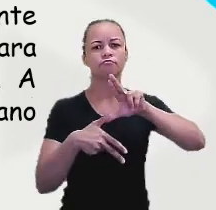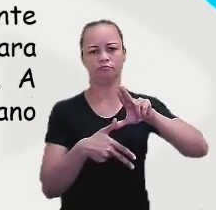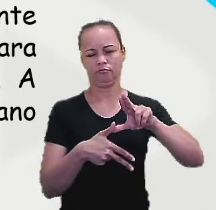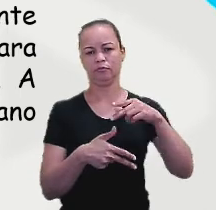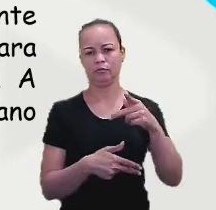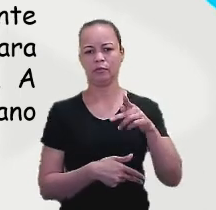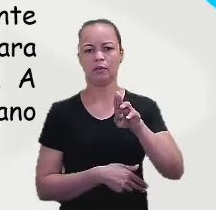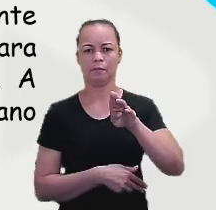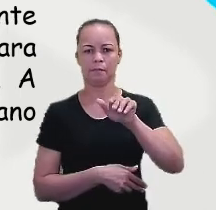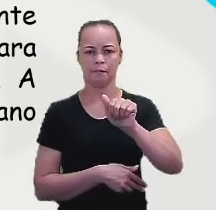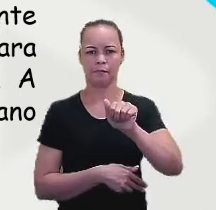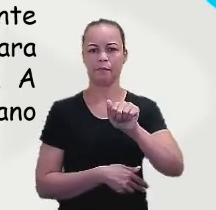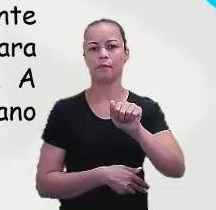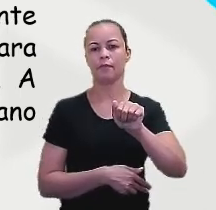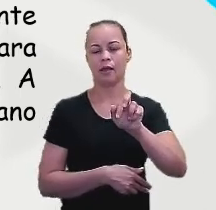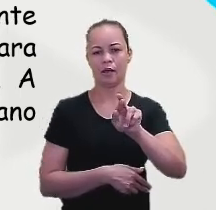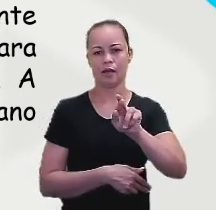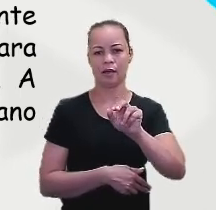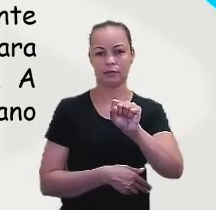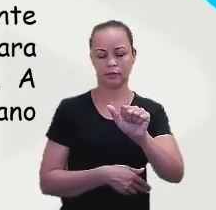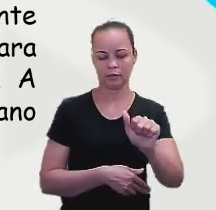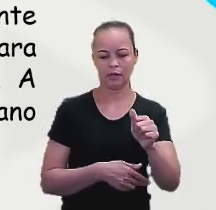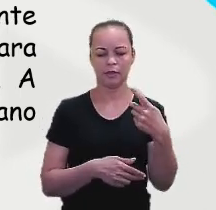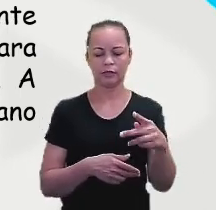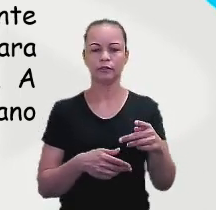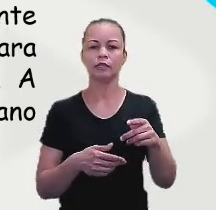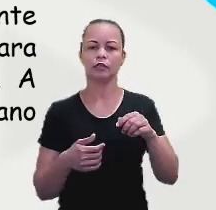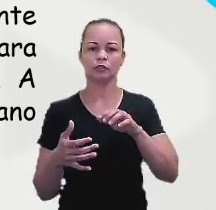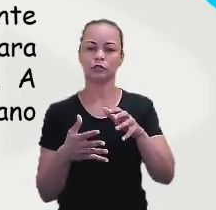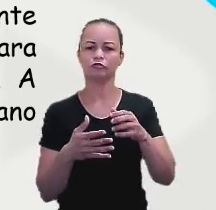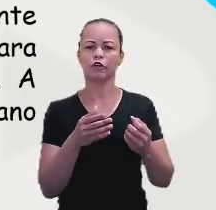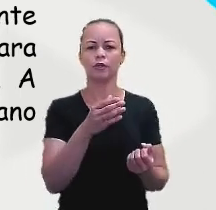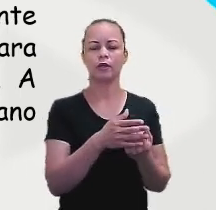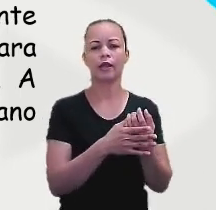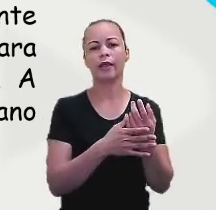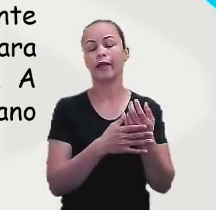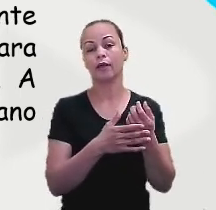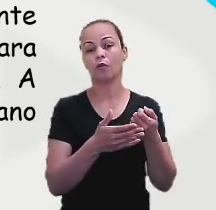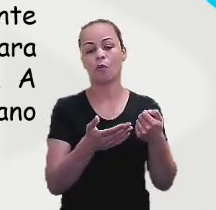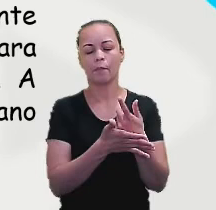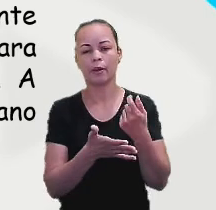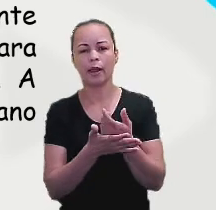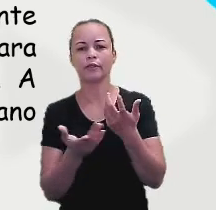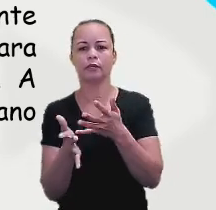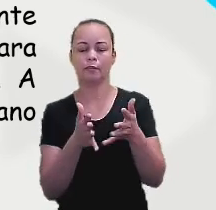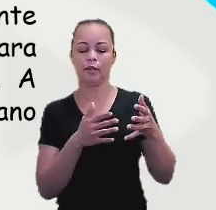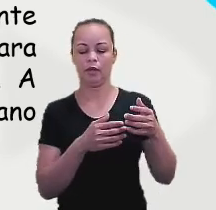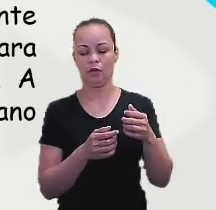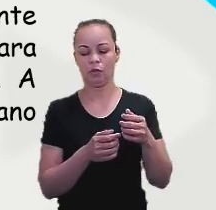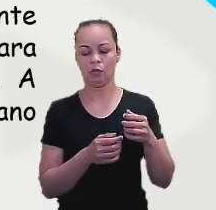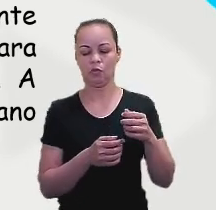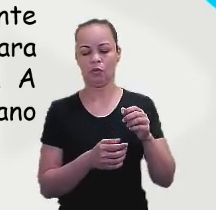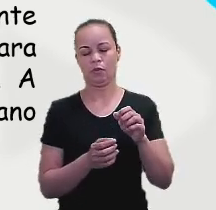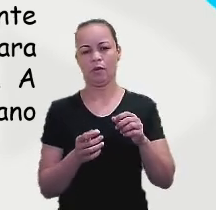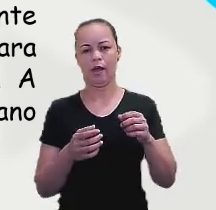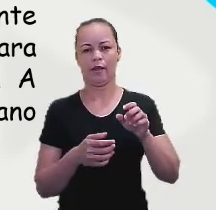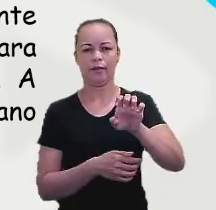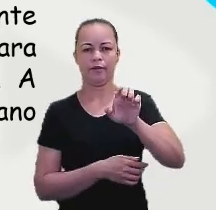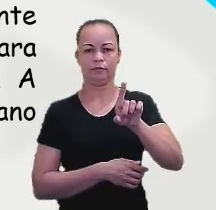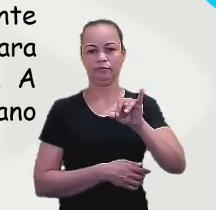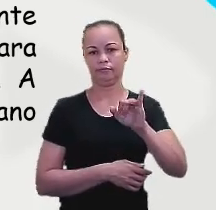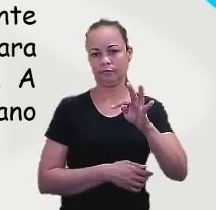Barça foi comprada pela Editorial Planeta no ano de 2000. Então, nessa coleção de livros também, essa